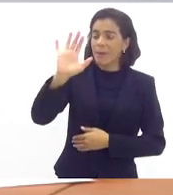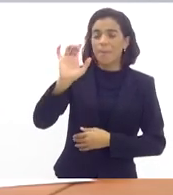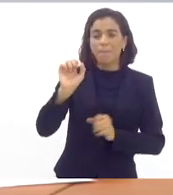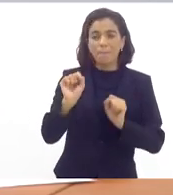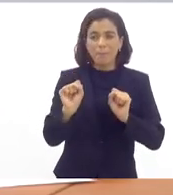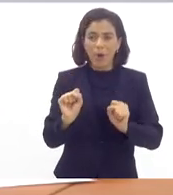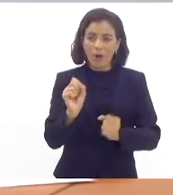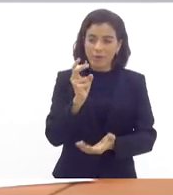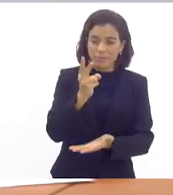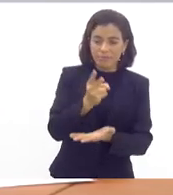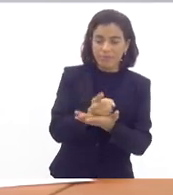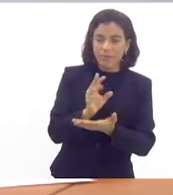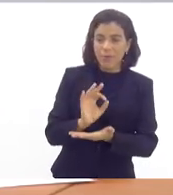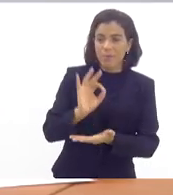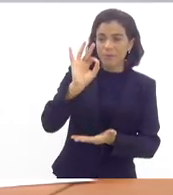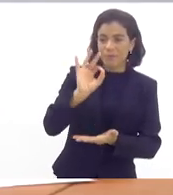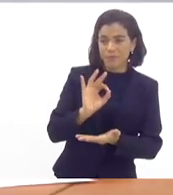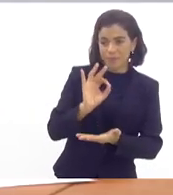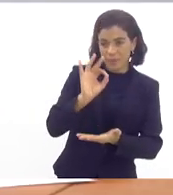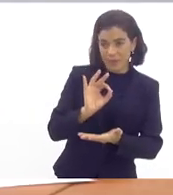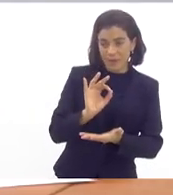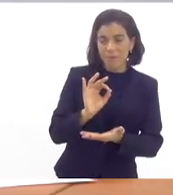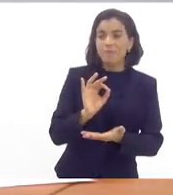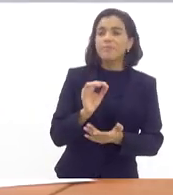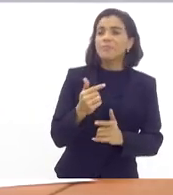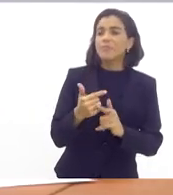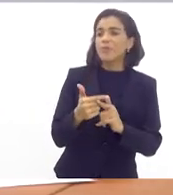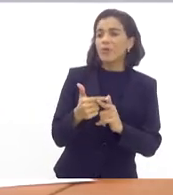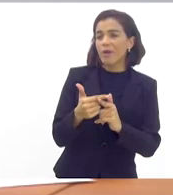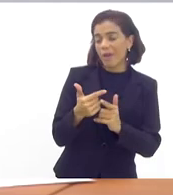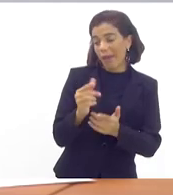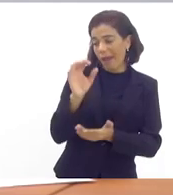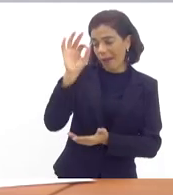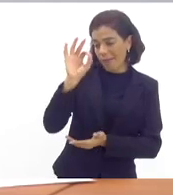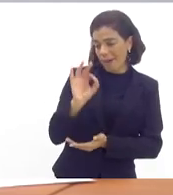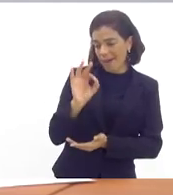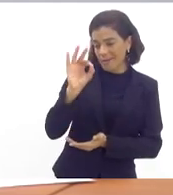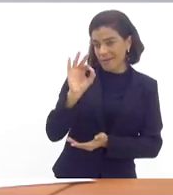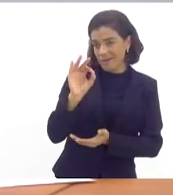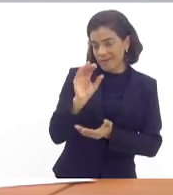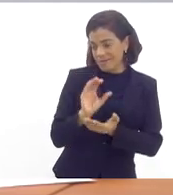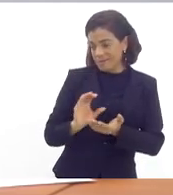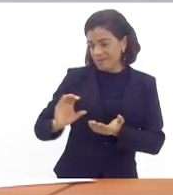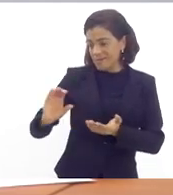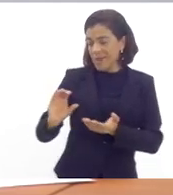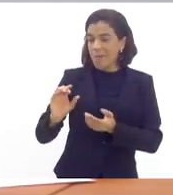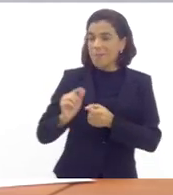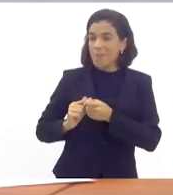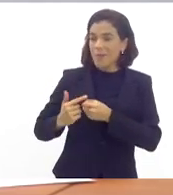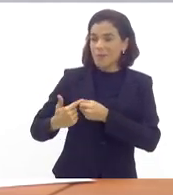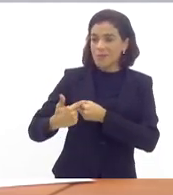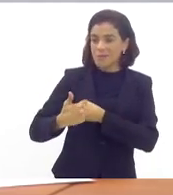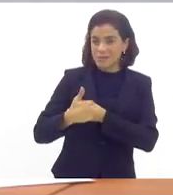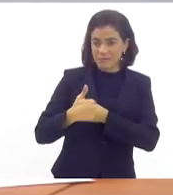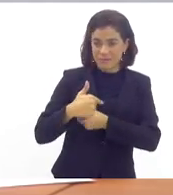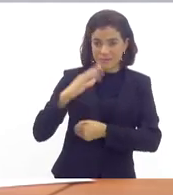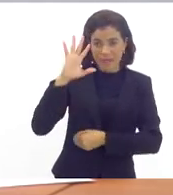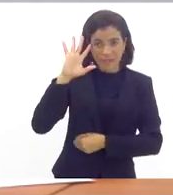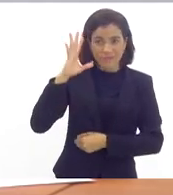a alíquota apenas num pedaço, porque a outra parte que cabe aos municípios será fixada pelo